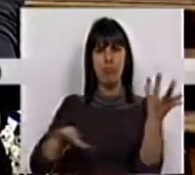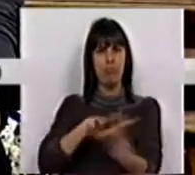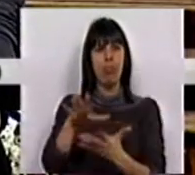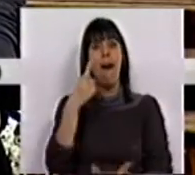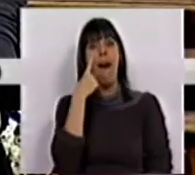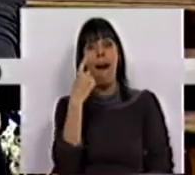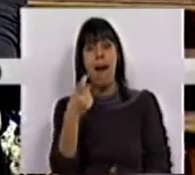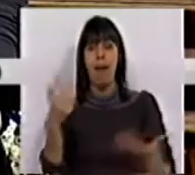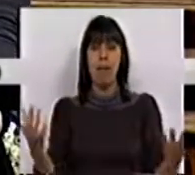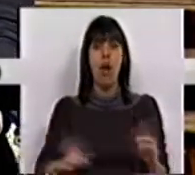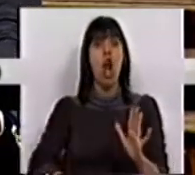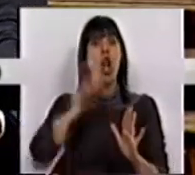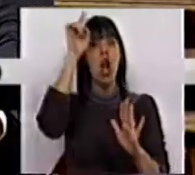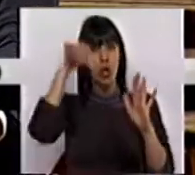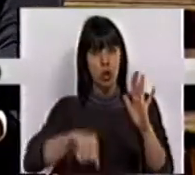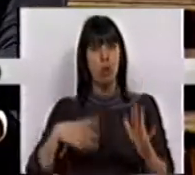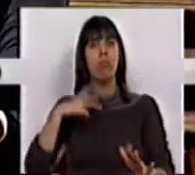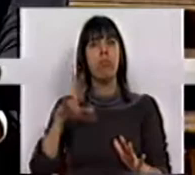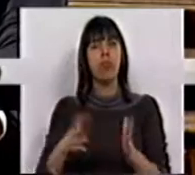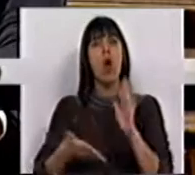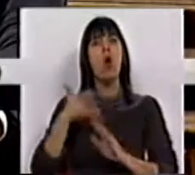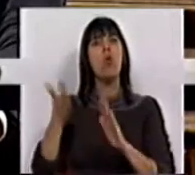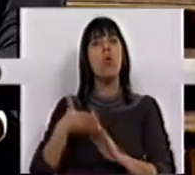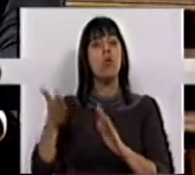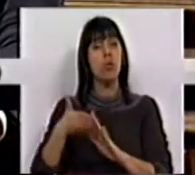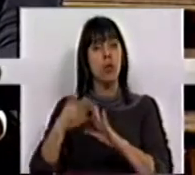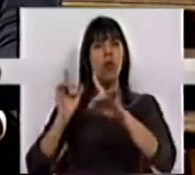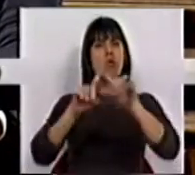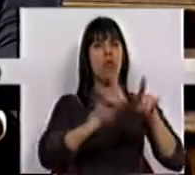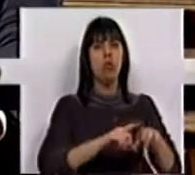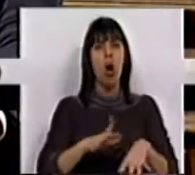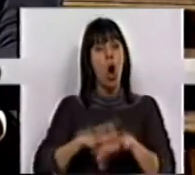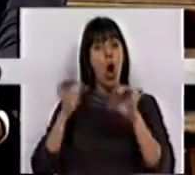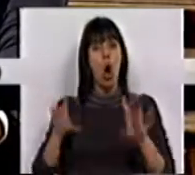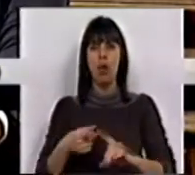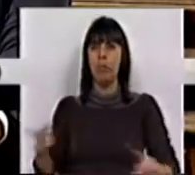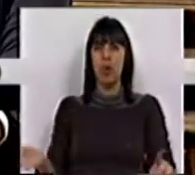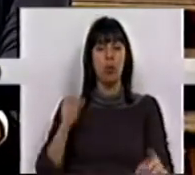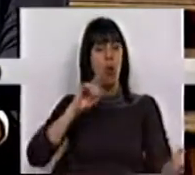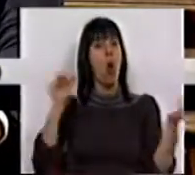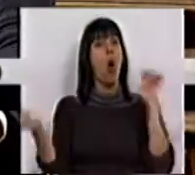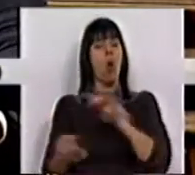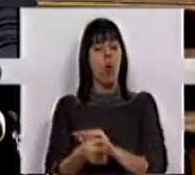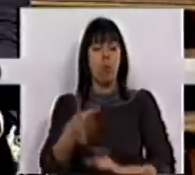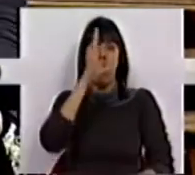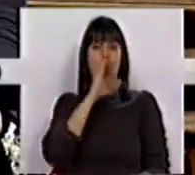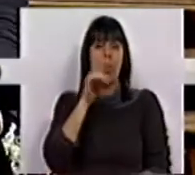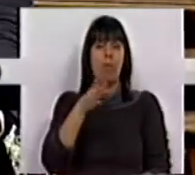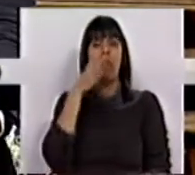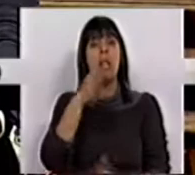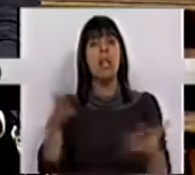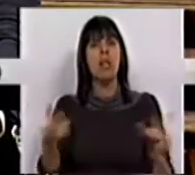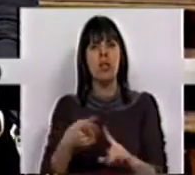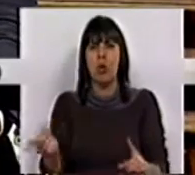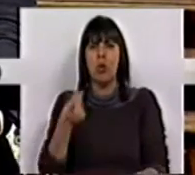caótica verificada de norte a sul do país nas urgências dos diversos hospitais não é, contrariamente àquilo que o Governo tem